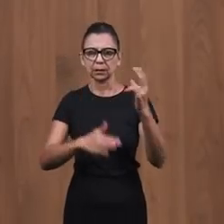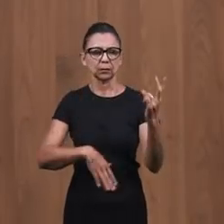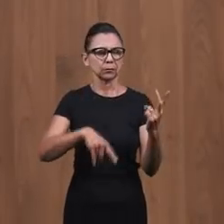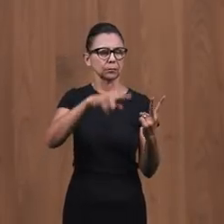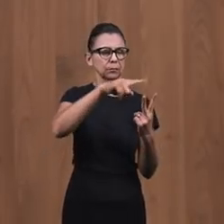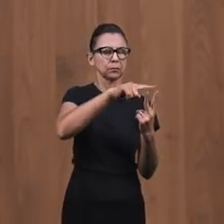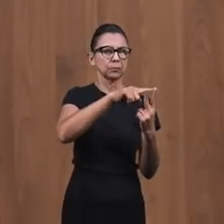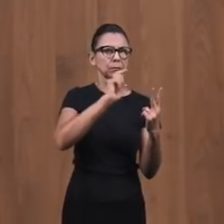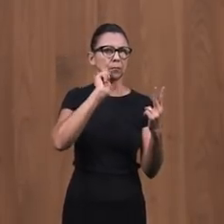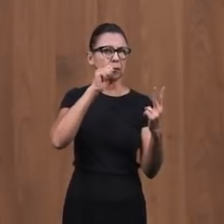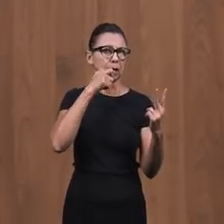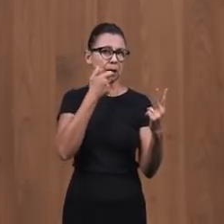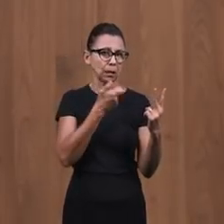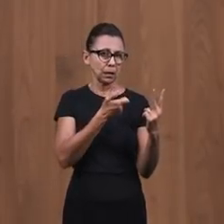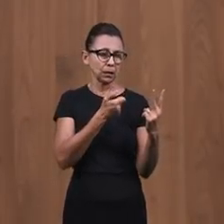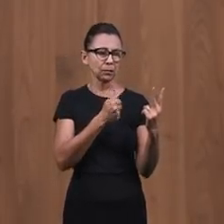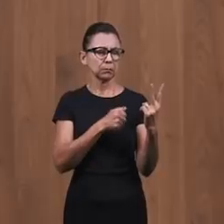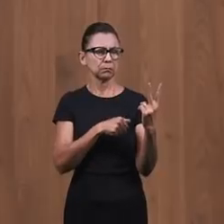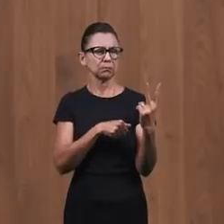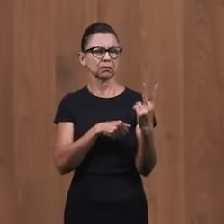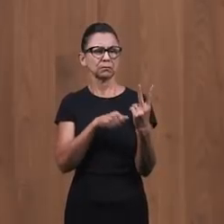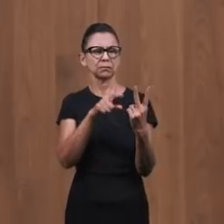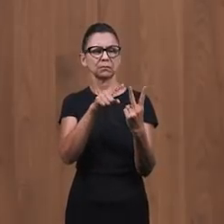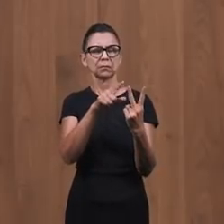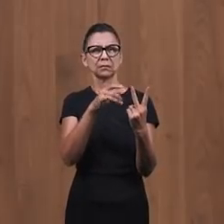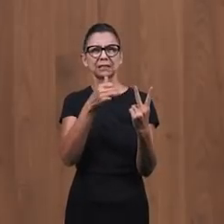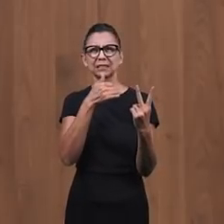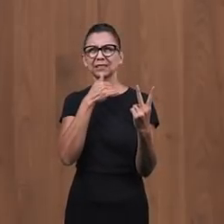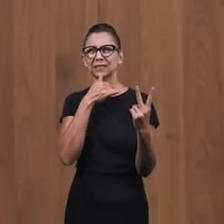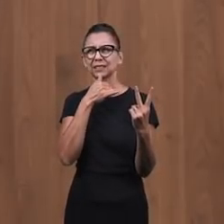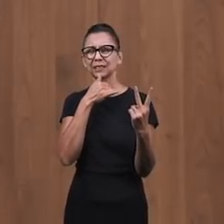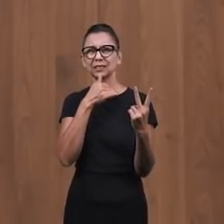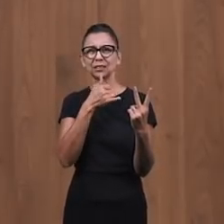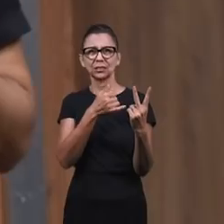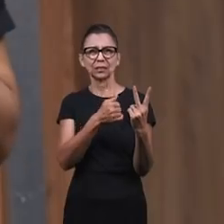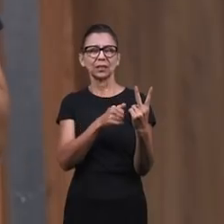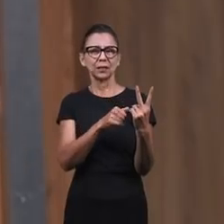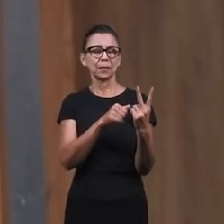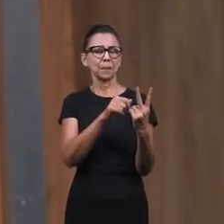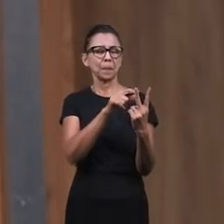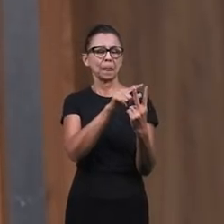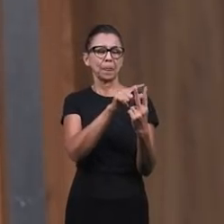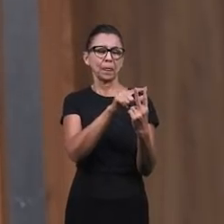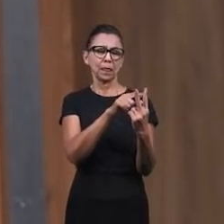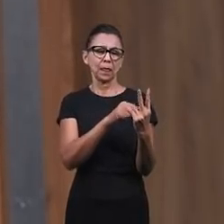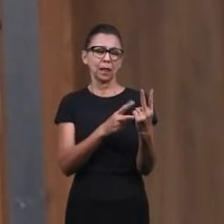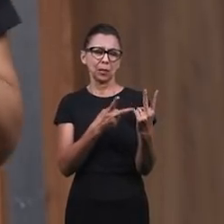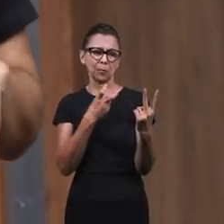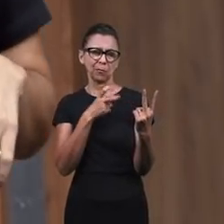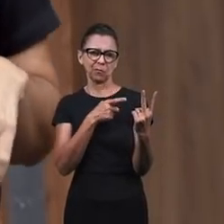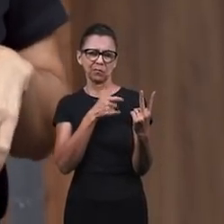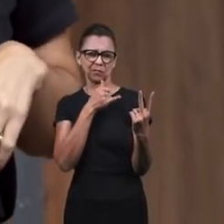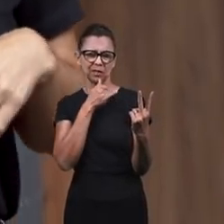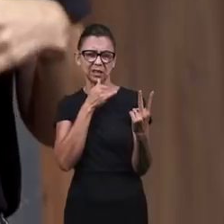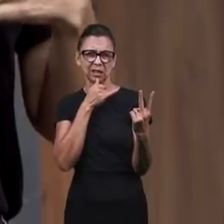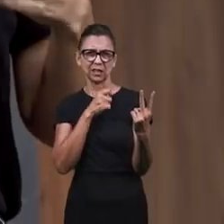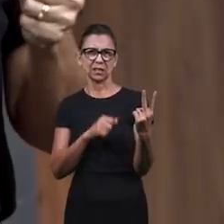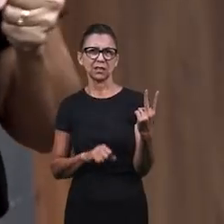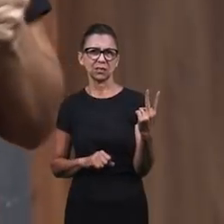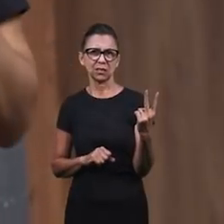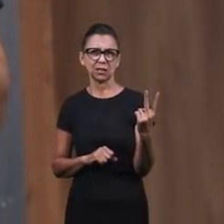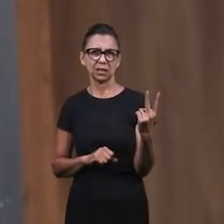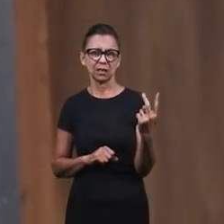preocupados. E isso é uma característica do servo de Deus, intermediários. Quando alguém do nosso lado